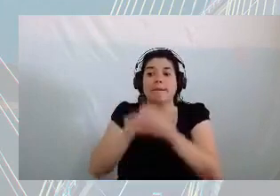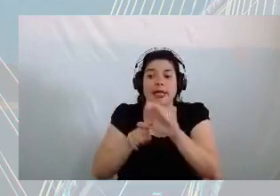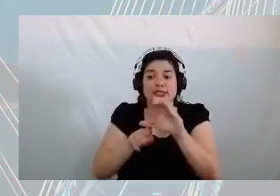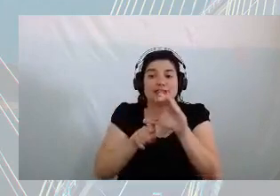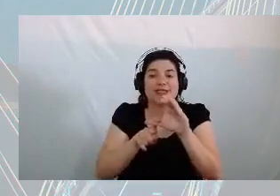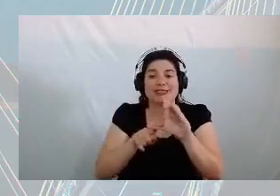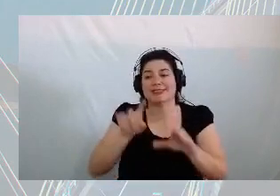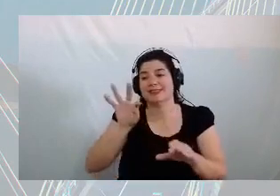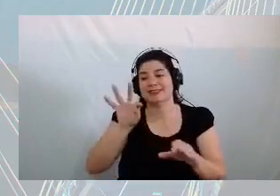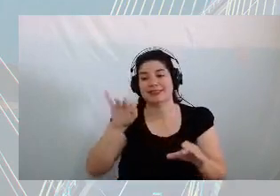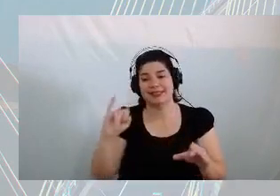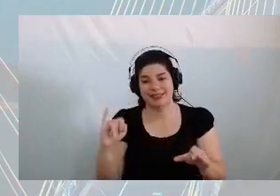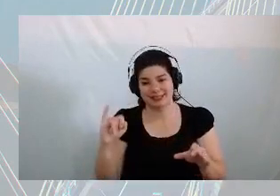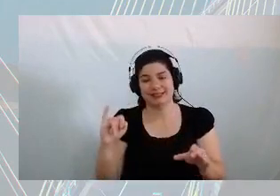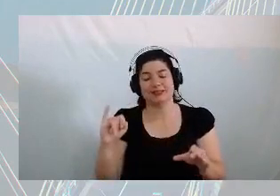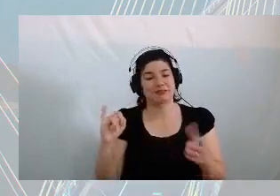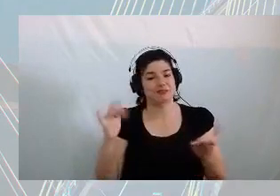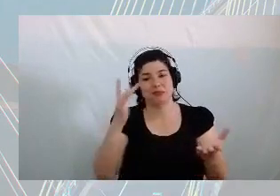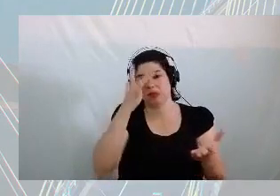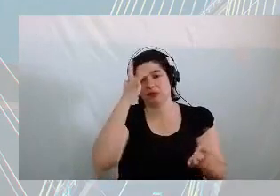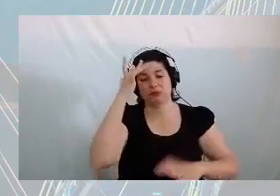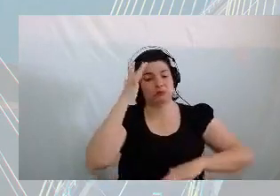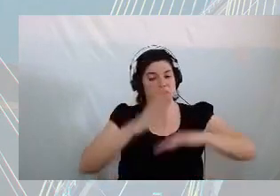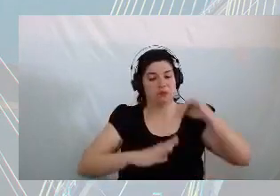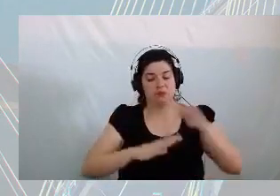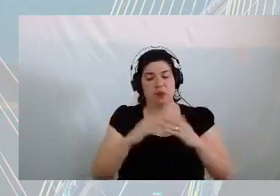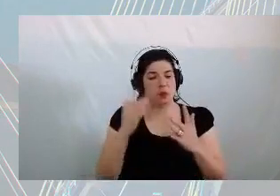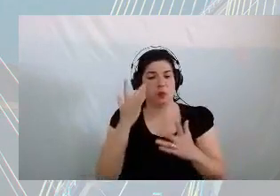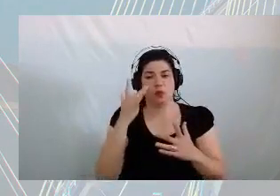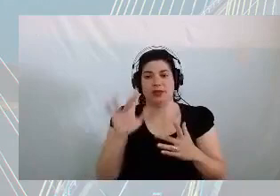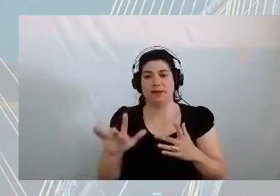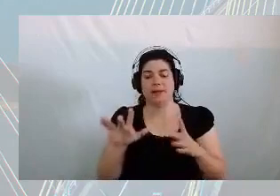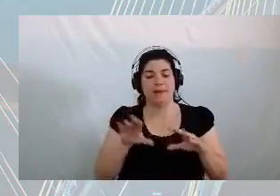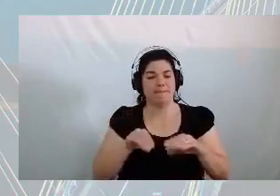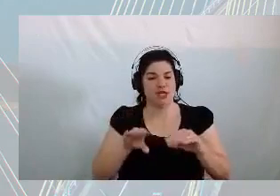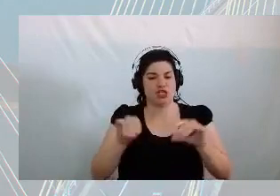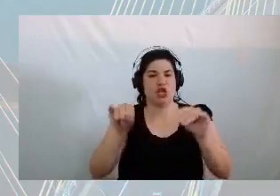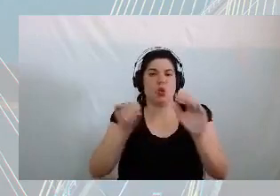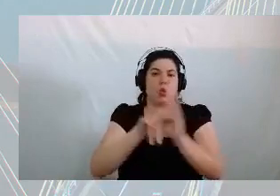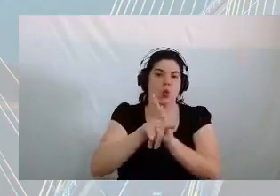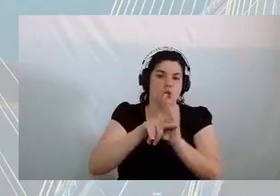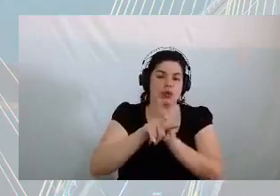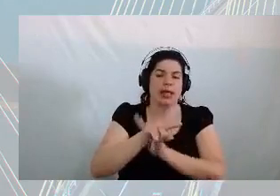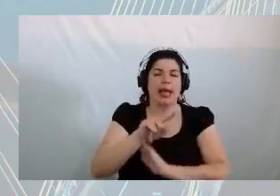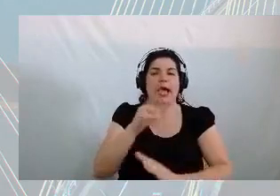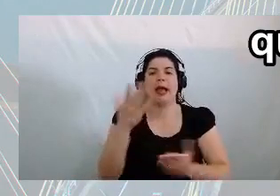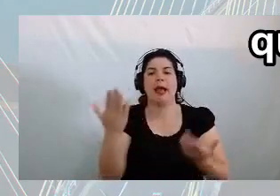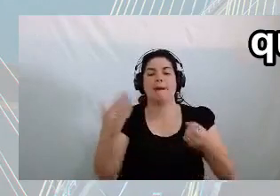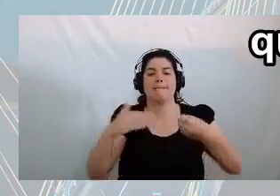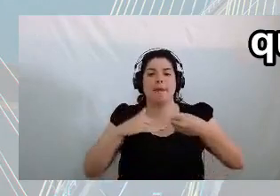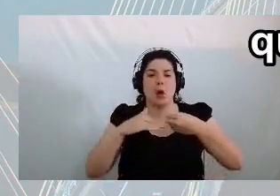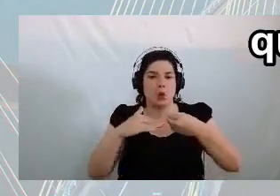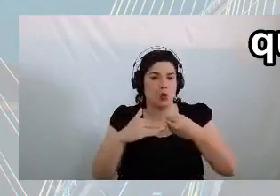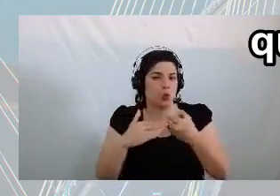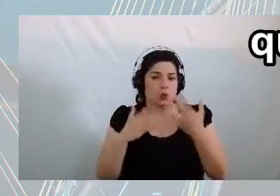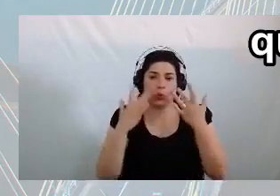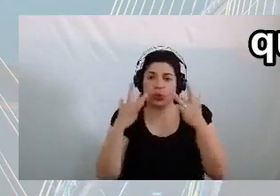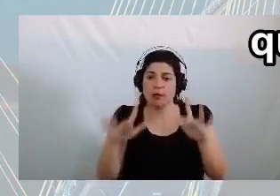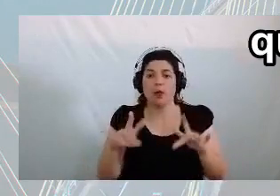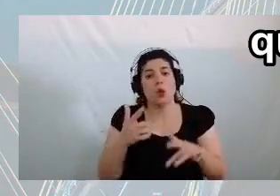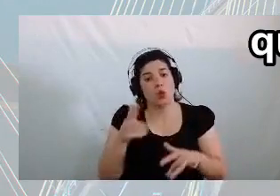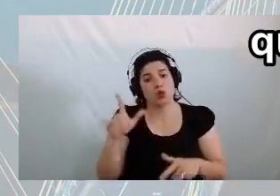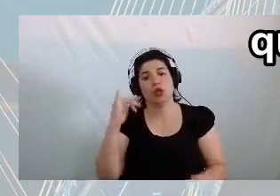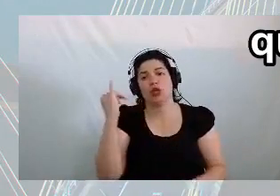domínio para manipular mesmo, para fazer uma consulta no banco, enfim. Então, isso é outro ponto muito importante, né, quando a gente fala